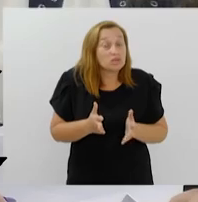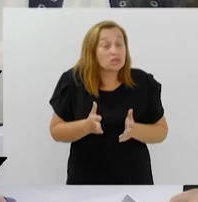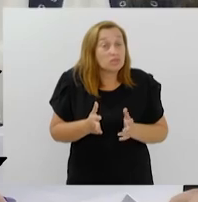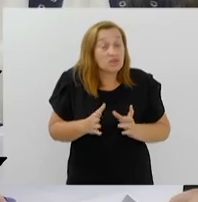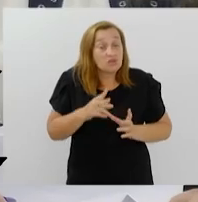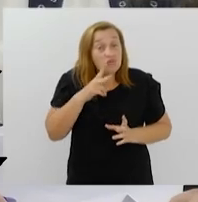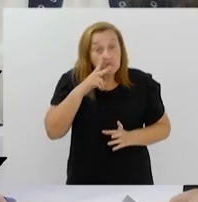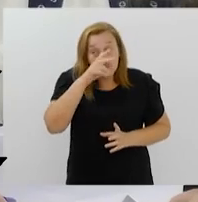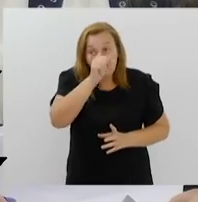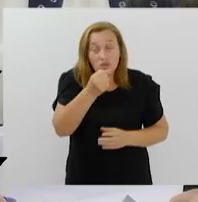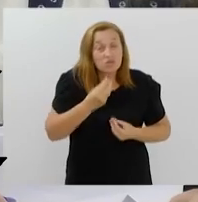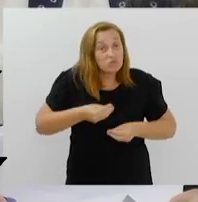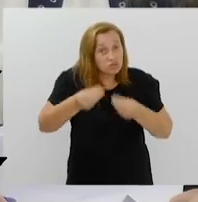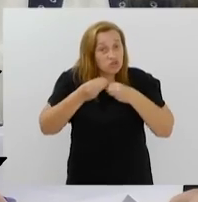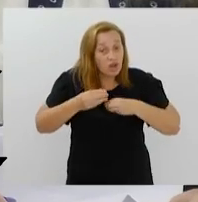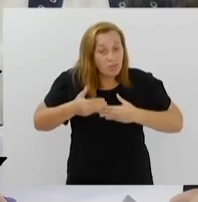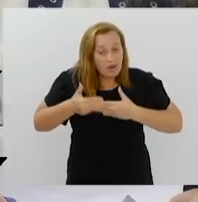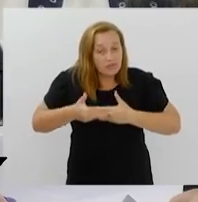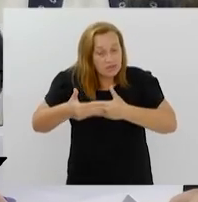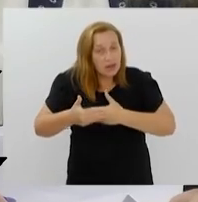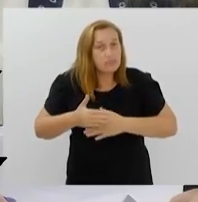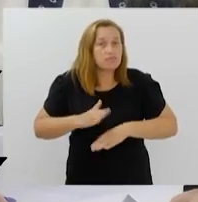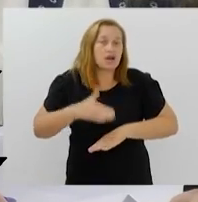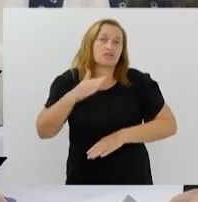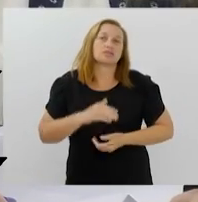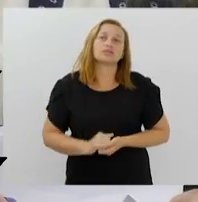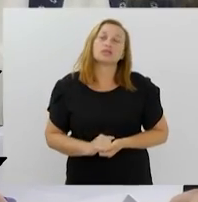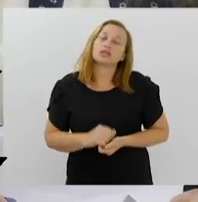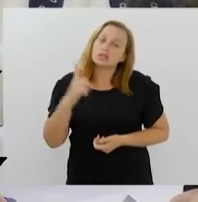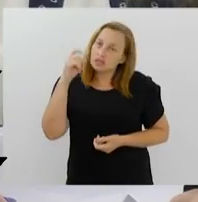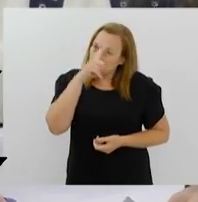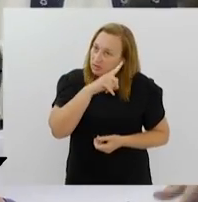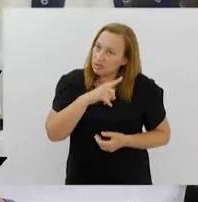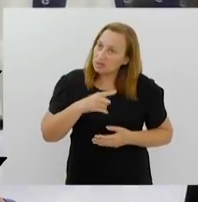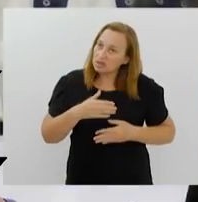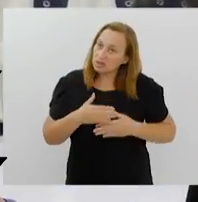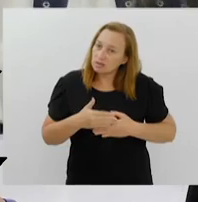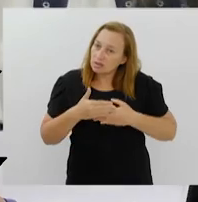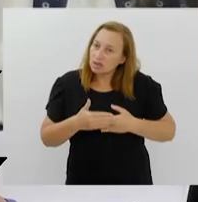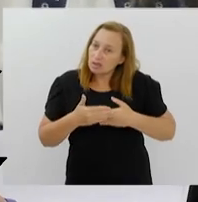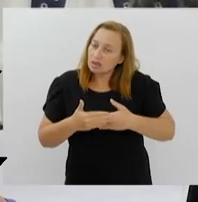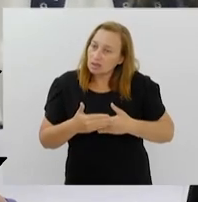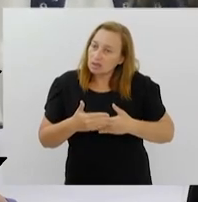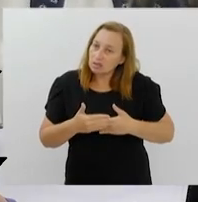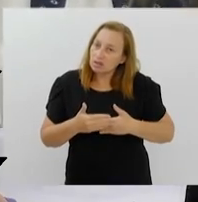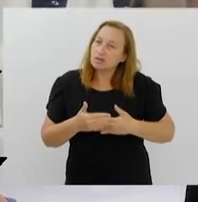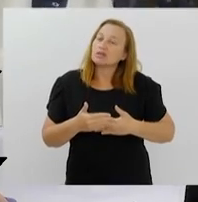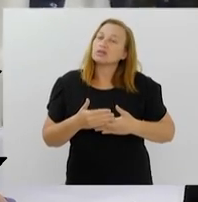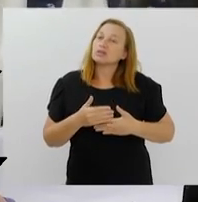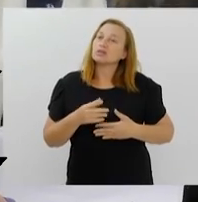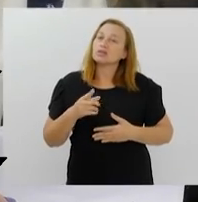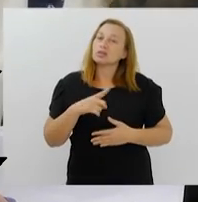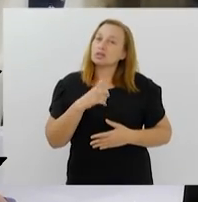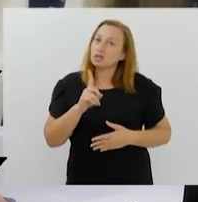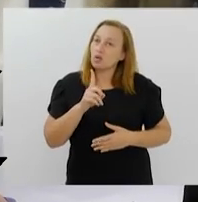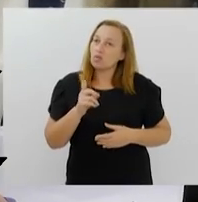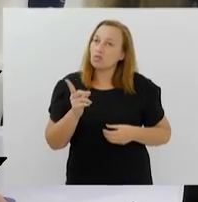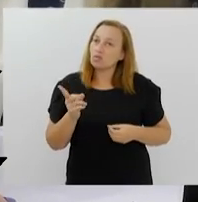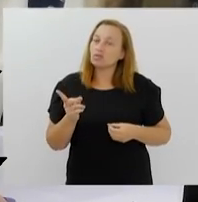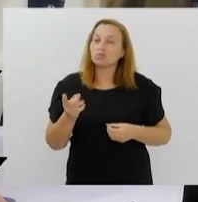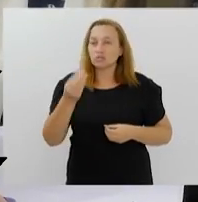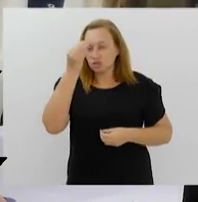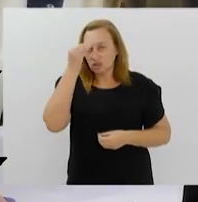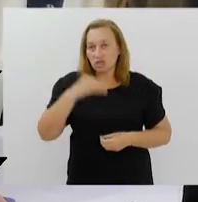ainda pra gente avançar mais um pouco vai ser difícil gente dar um passo para trás mas dá dois pra frente nós não vamos